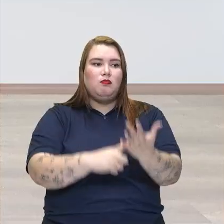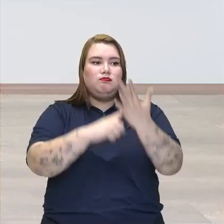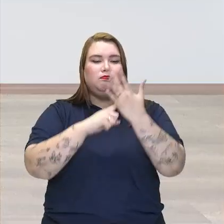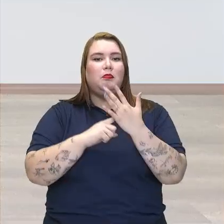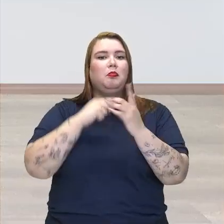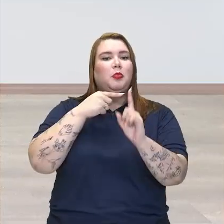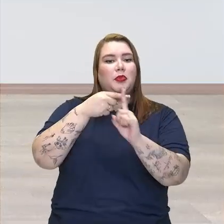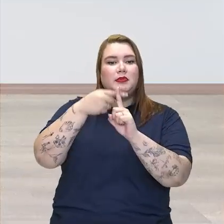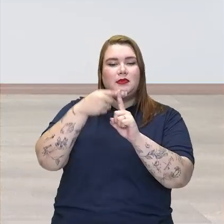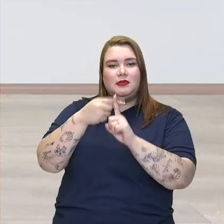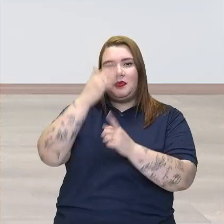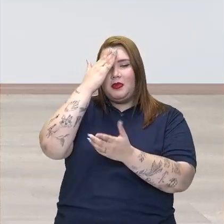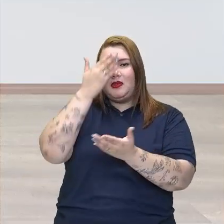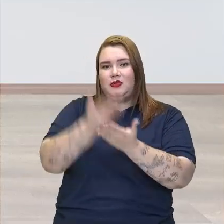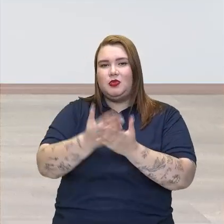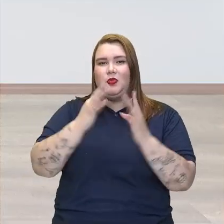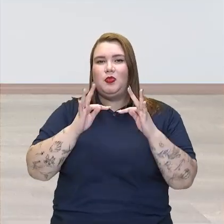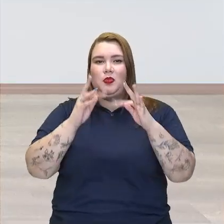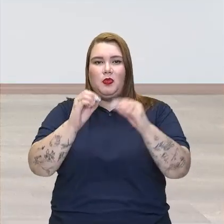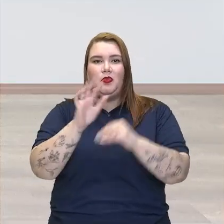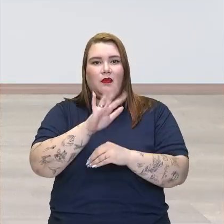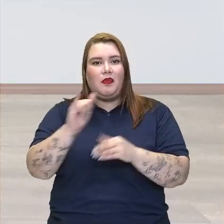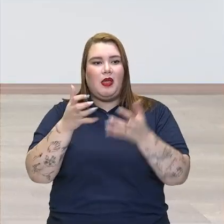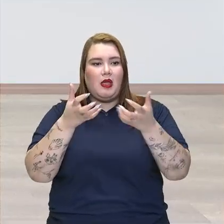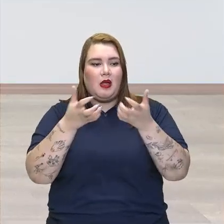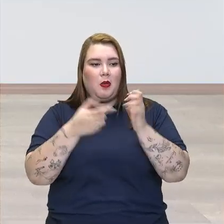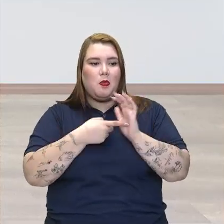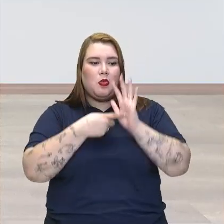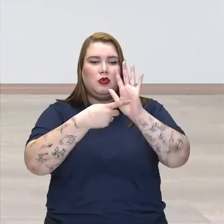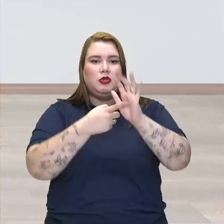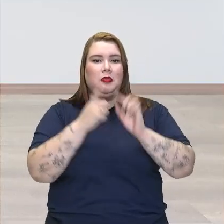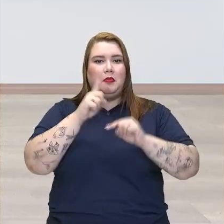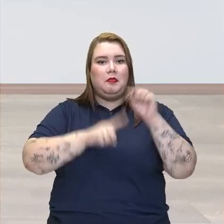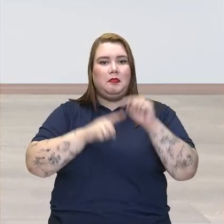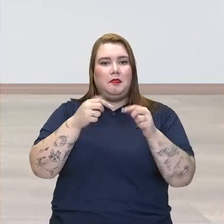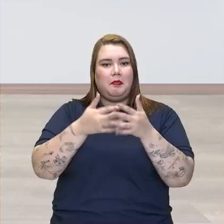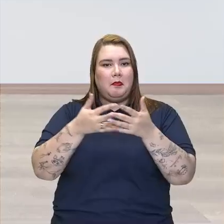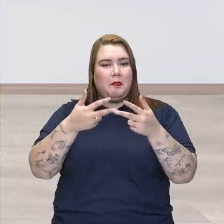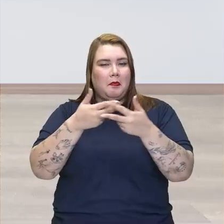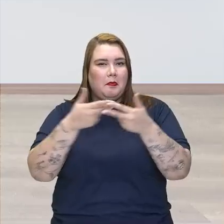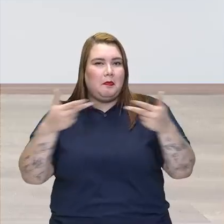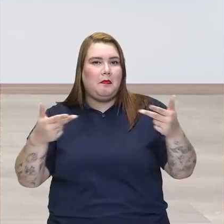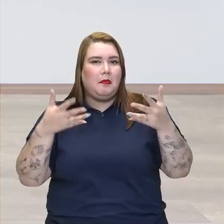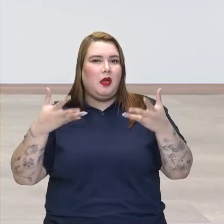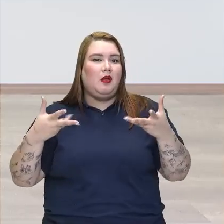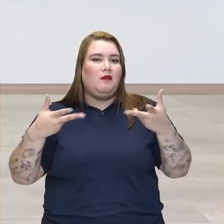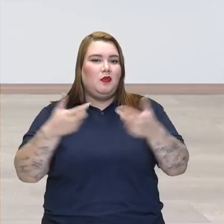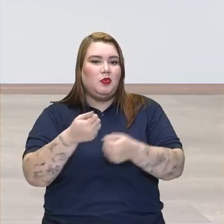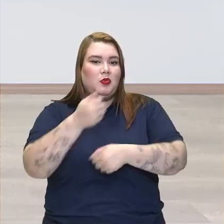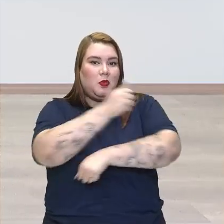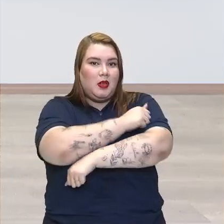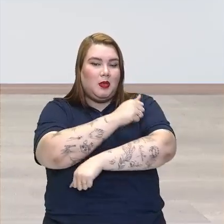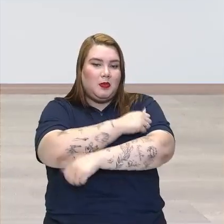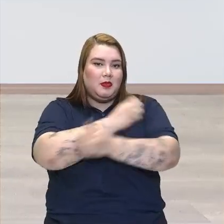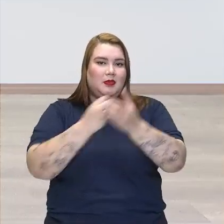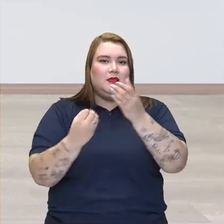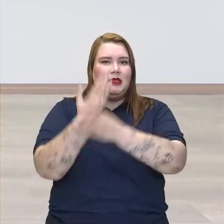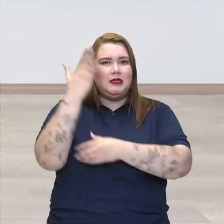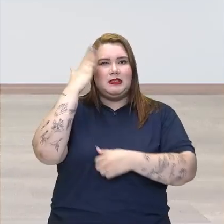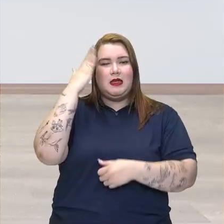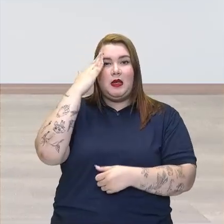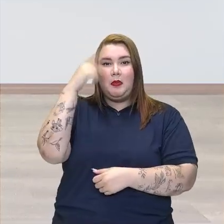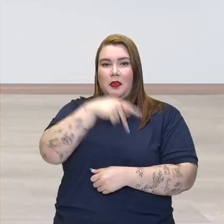tenho certeza que todos vão querer apresentar o produto que seus estudantes desenvolveram, né? A gente sabe que os professores se